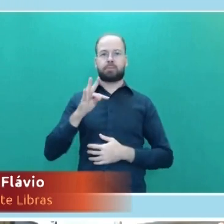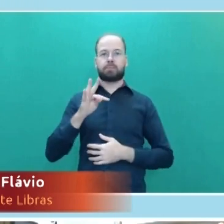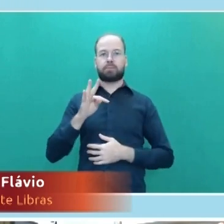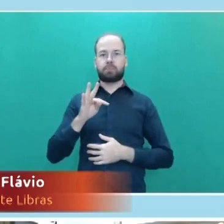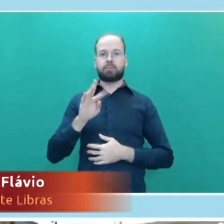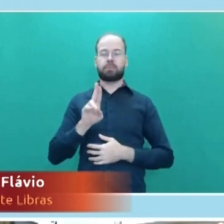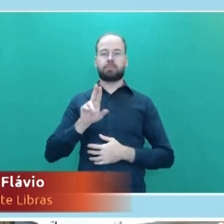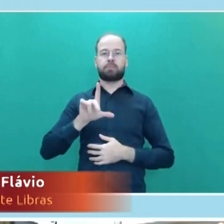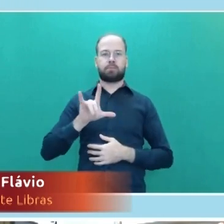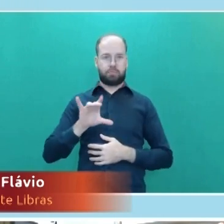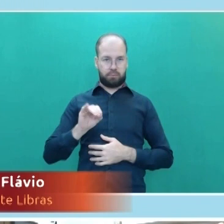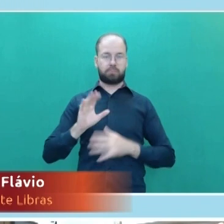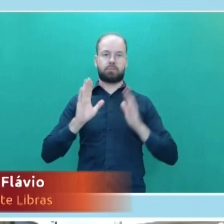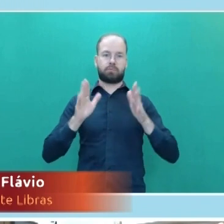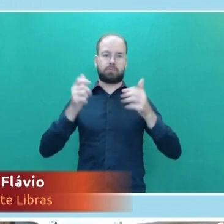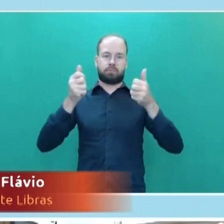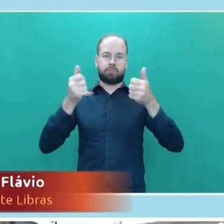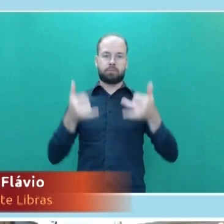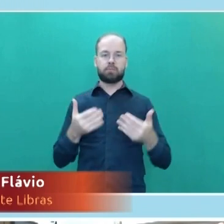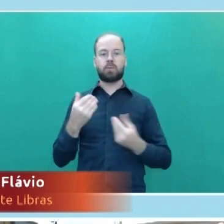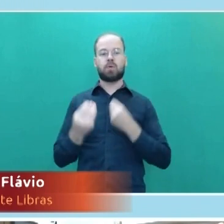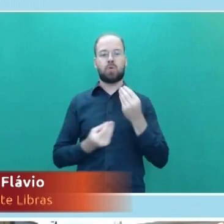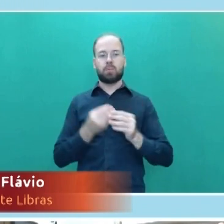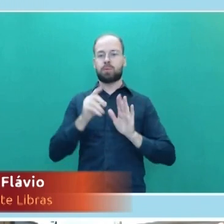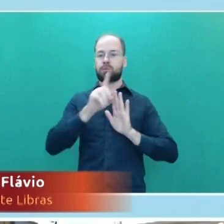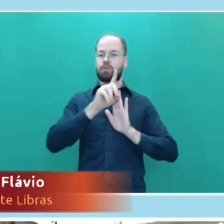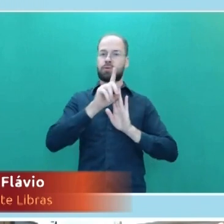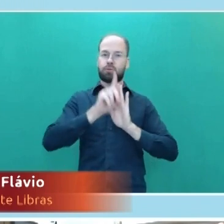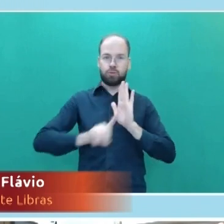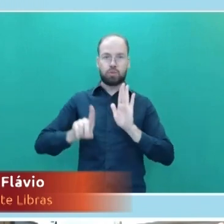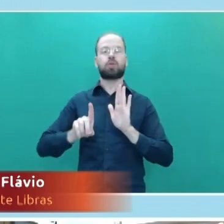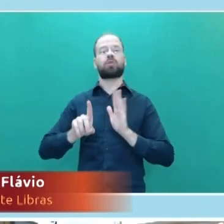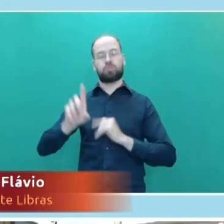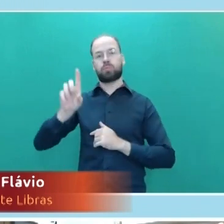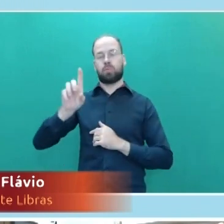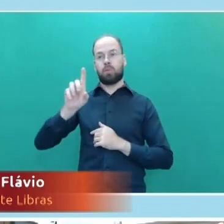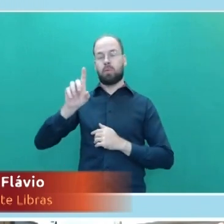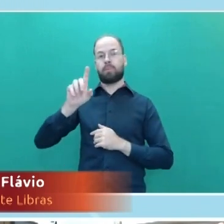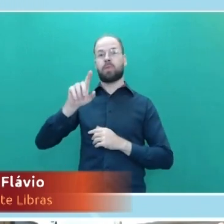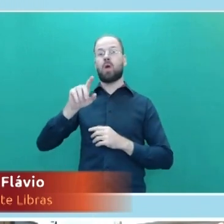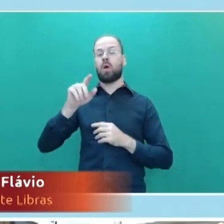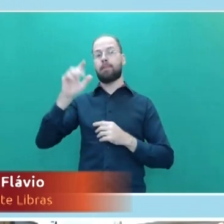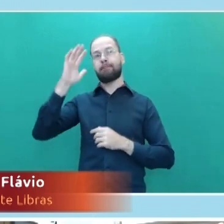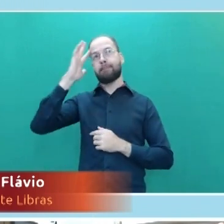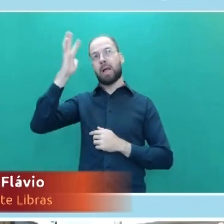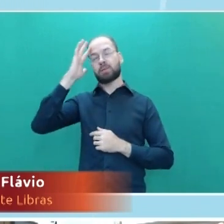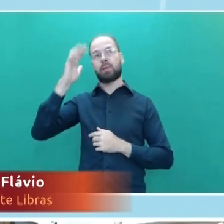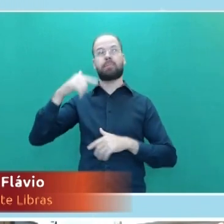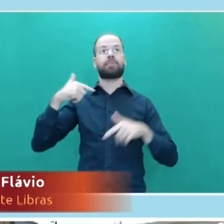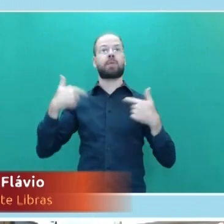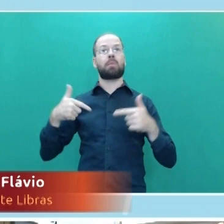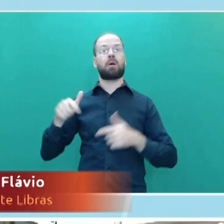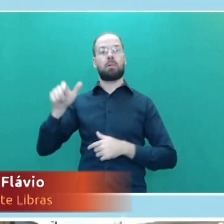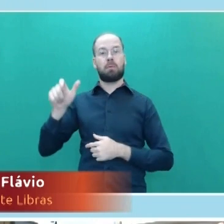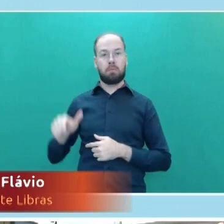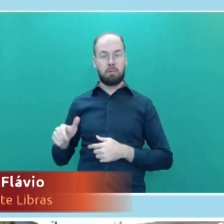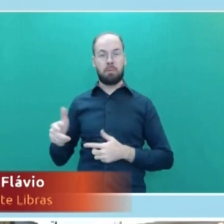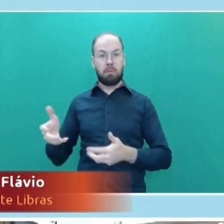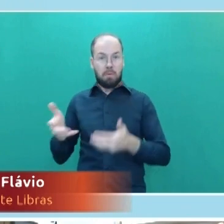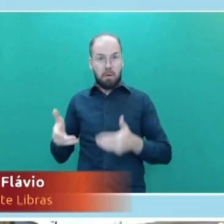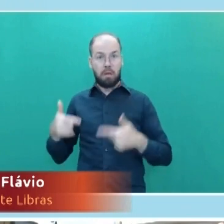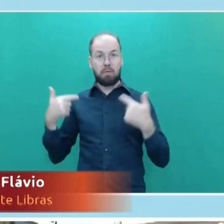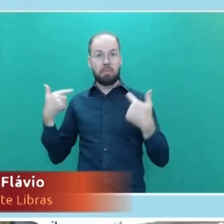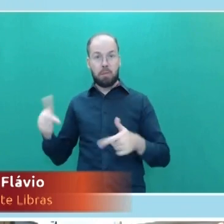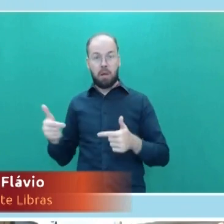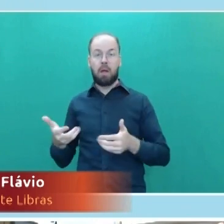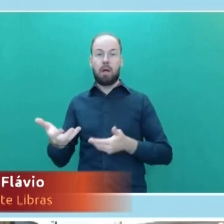da redução de direitos, dessa ideia de que o trabalhador precisa pensar se ele quer um trabalho ou se ele quer direitos,